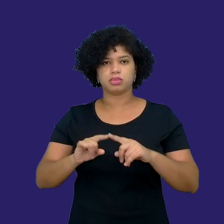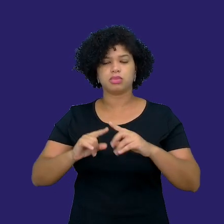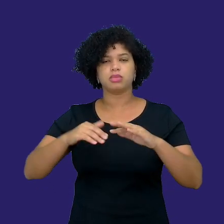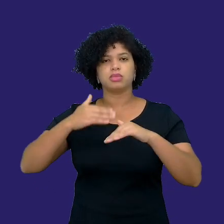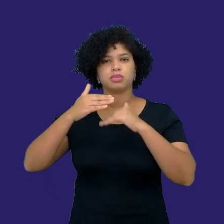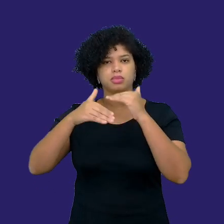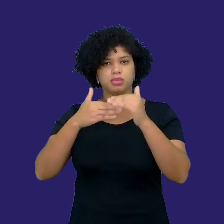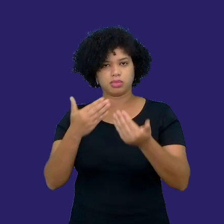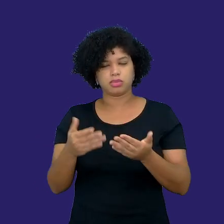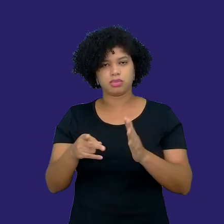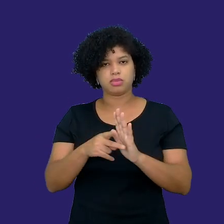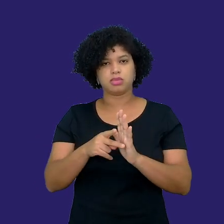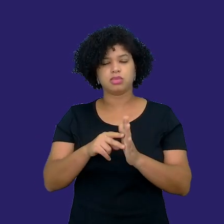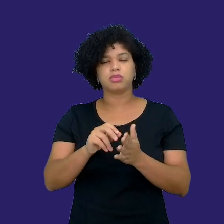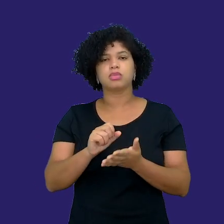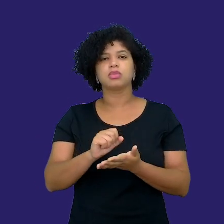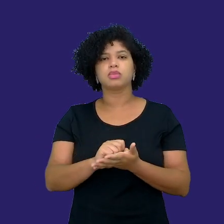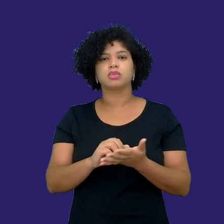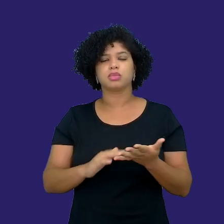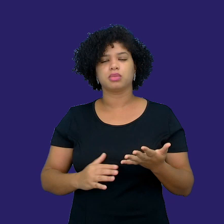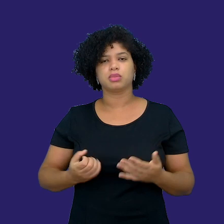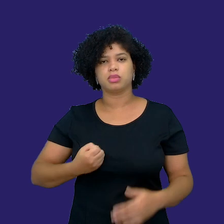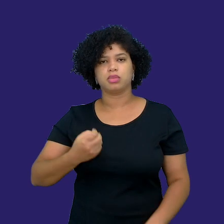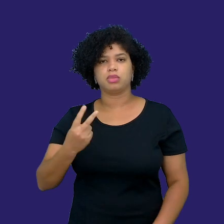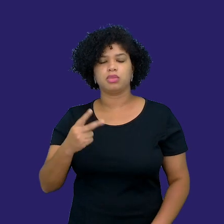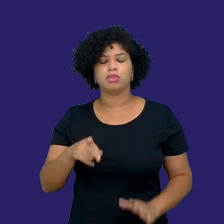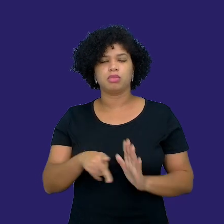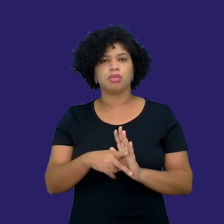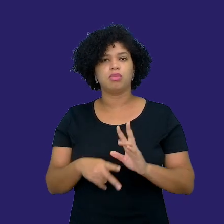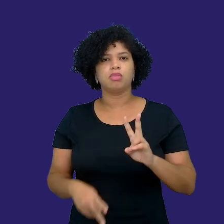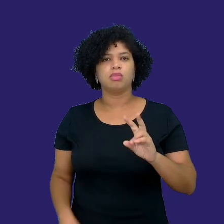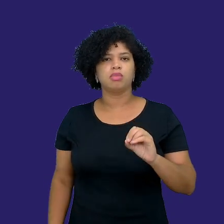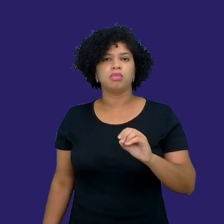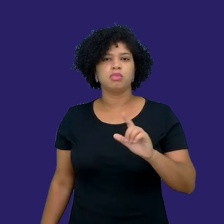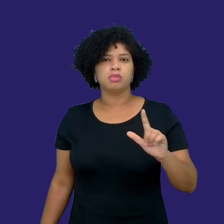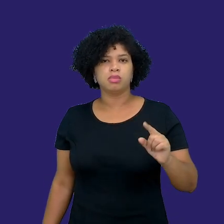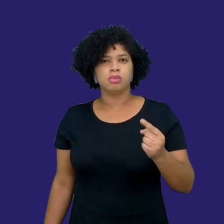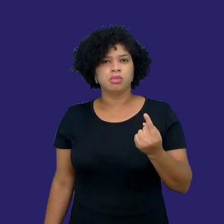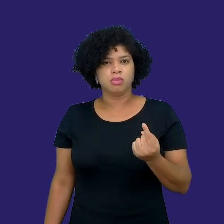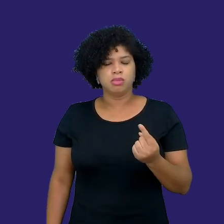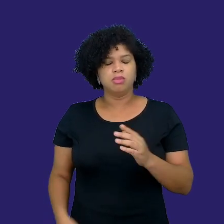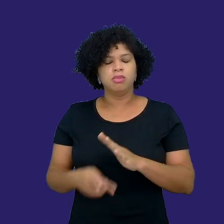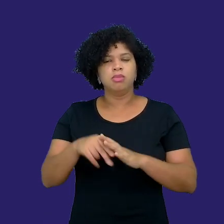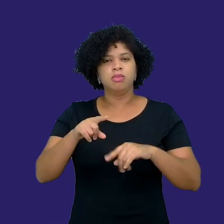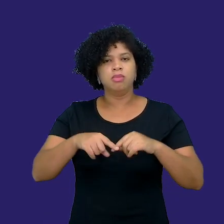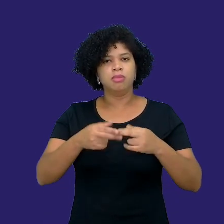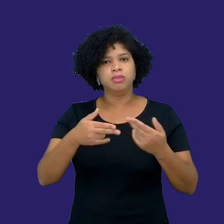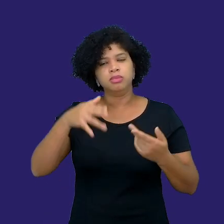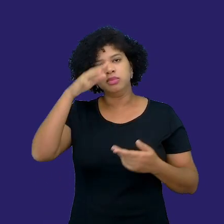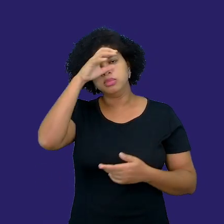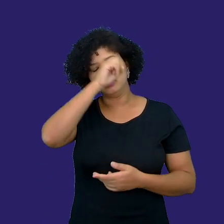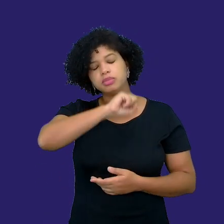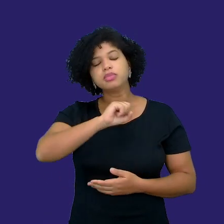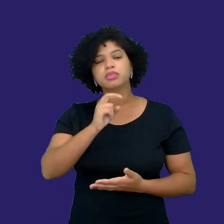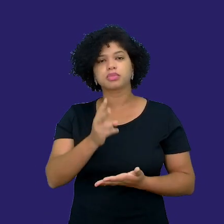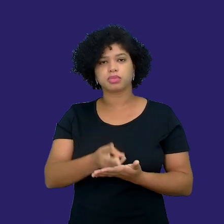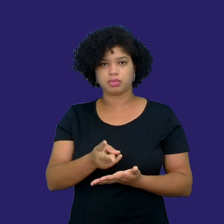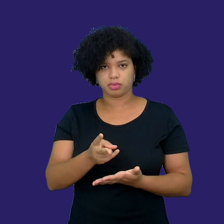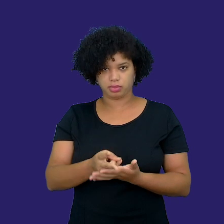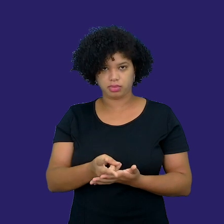desenvolvimento da sequência de atividade 2 do volume 1 do material Aprender Sempre deste ano, do ano